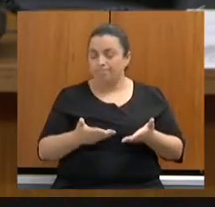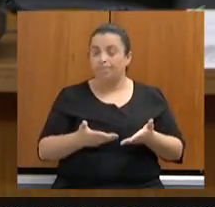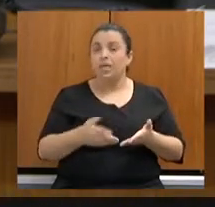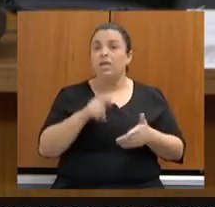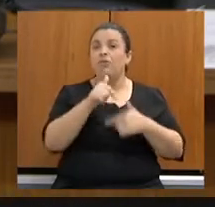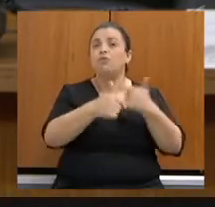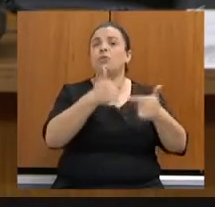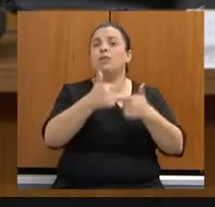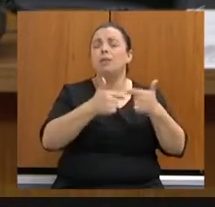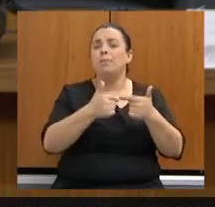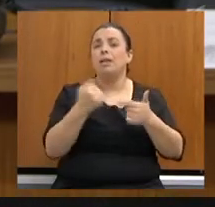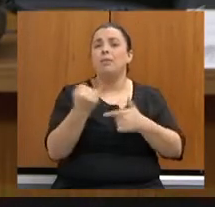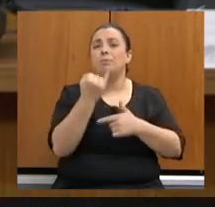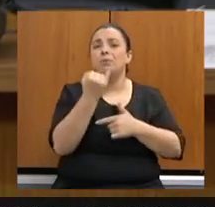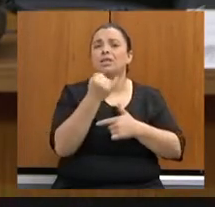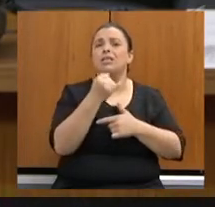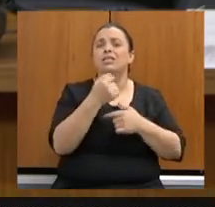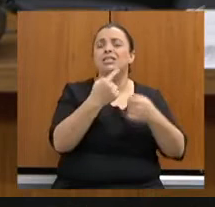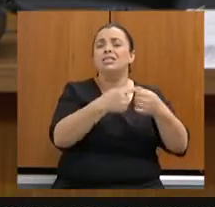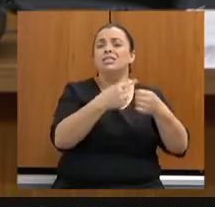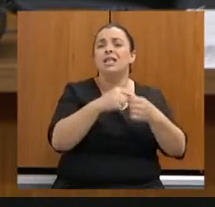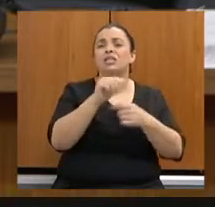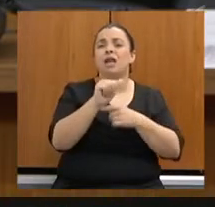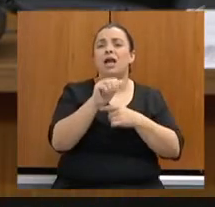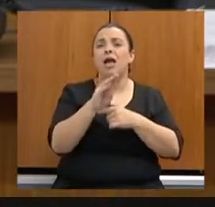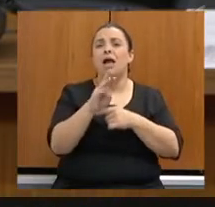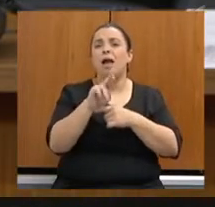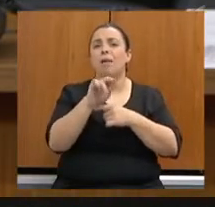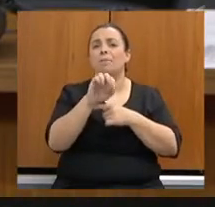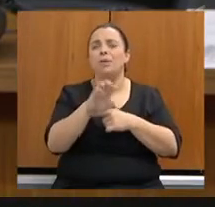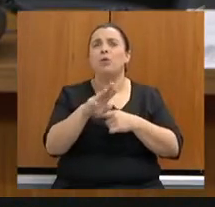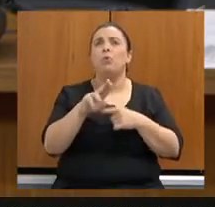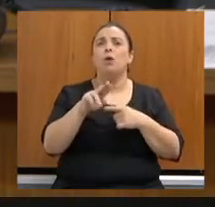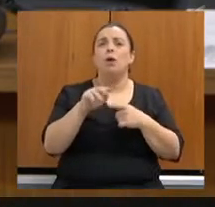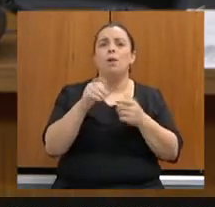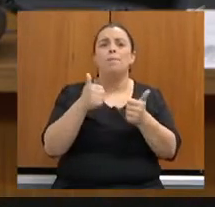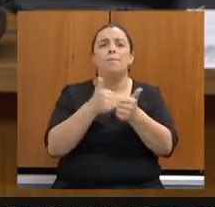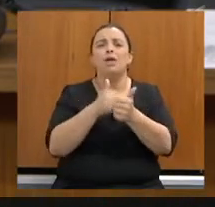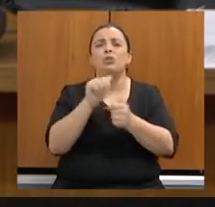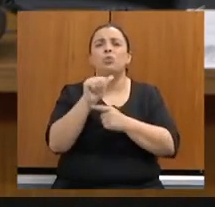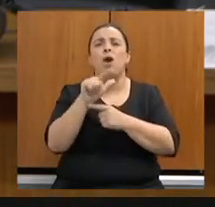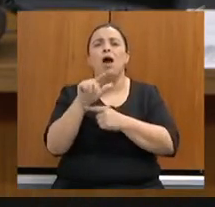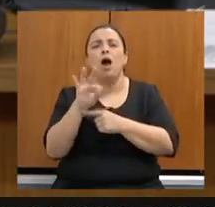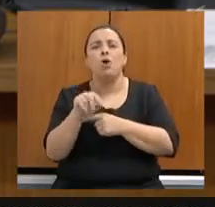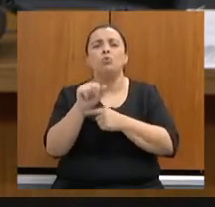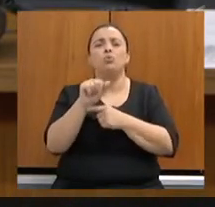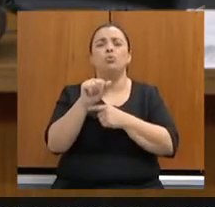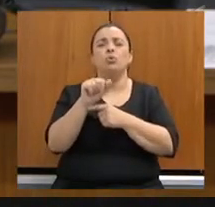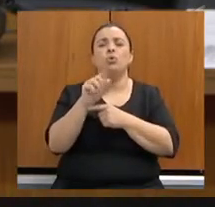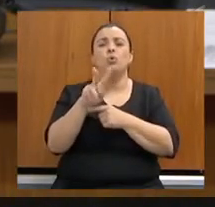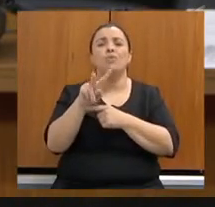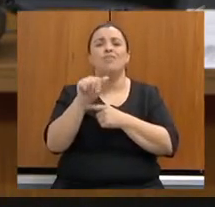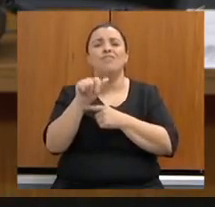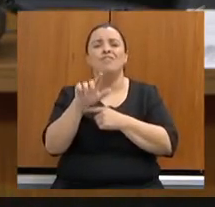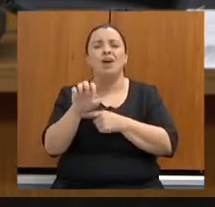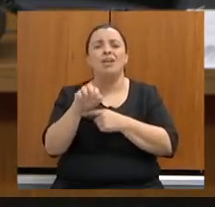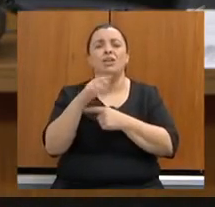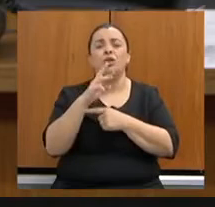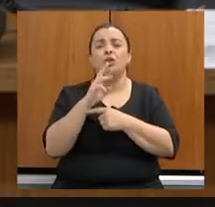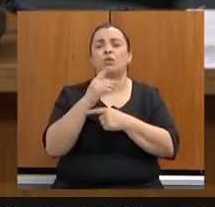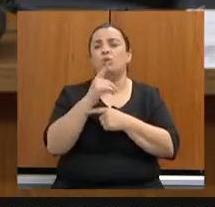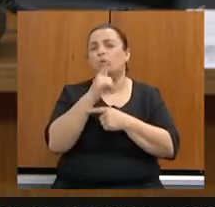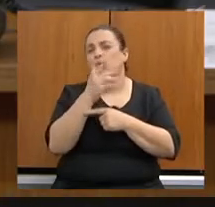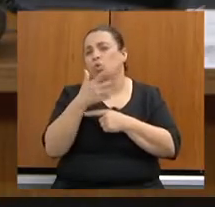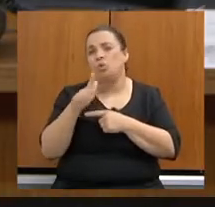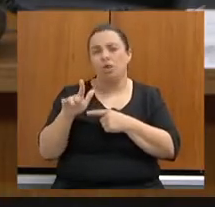lá no distrito de Abreu de Alto Rio Doce que tinham assim 27 cachaçarias irregulares